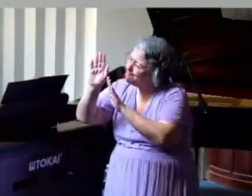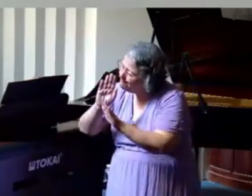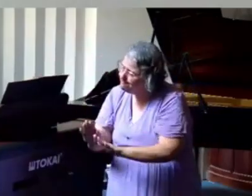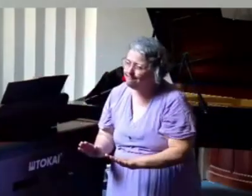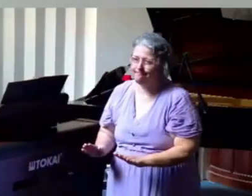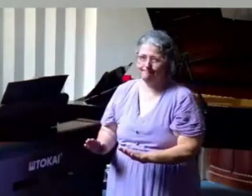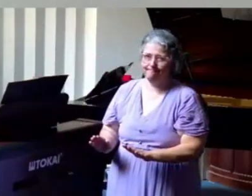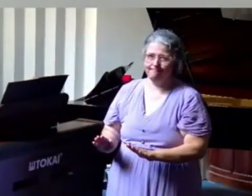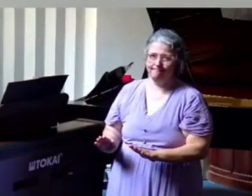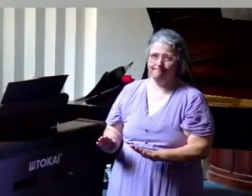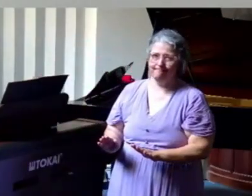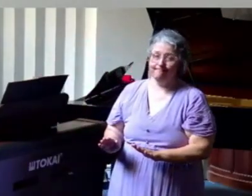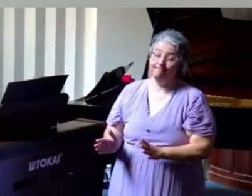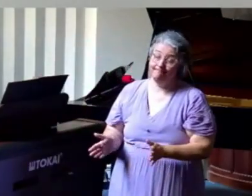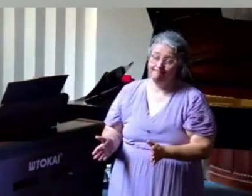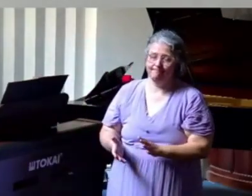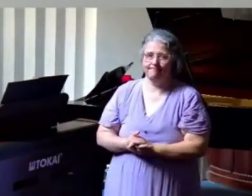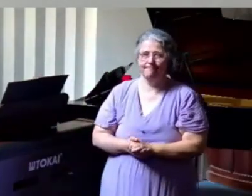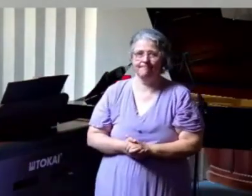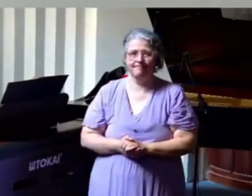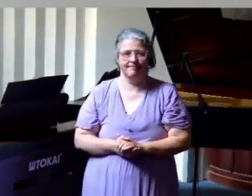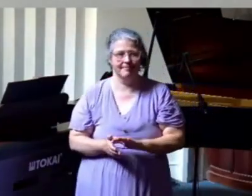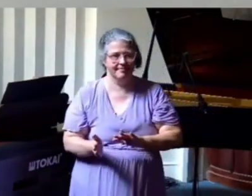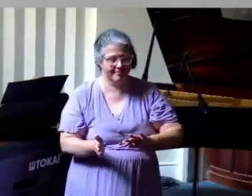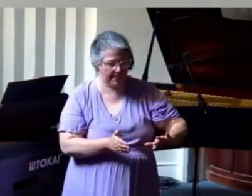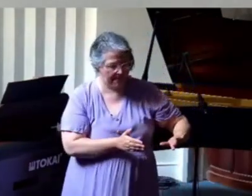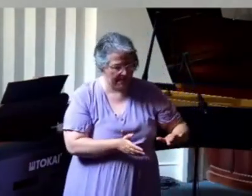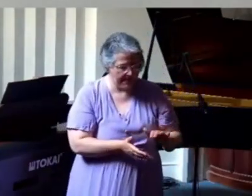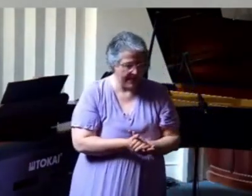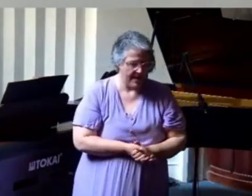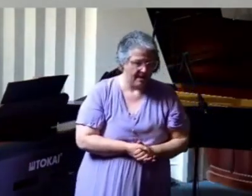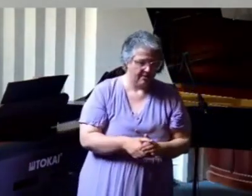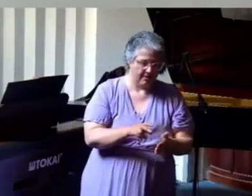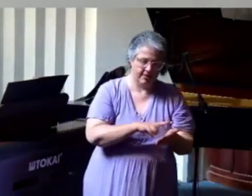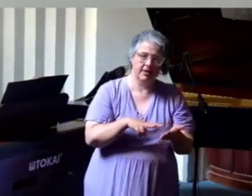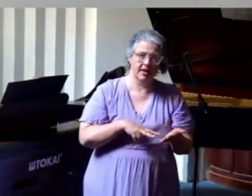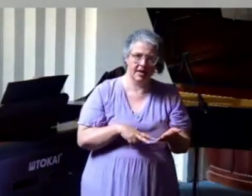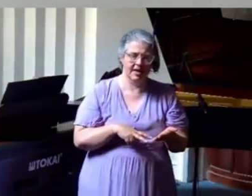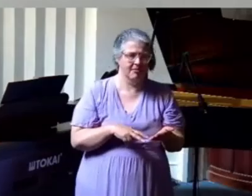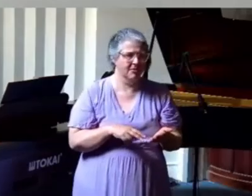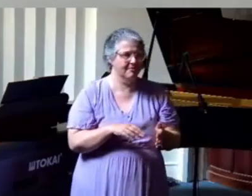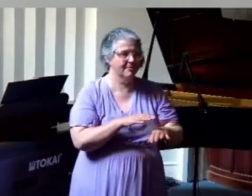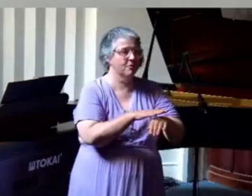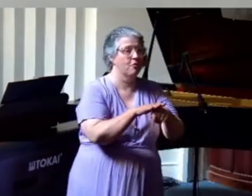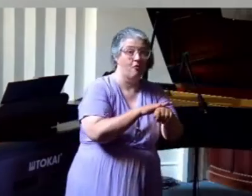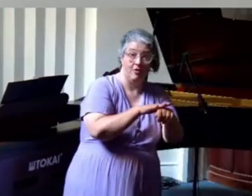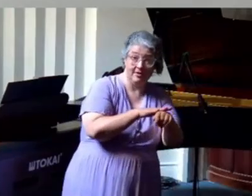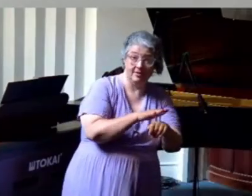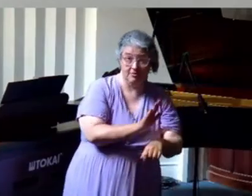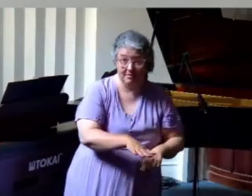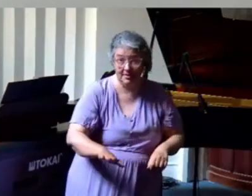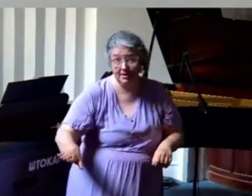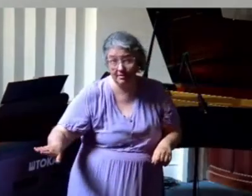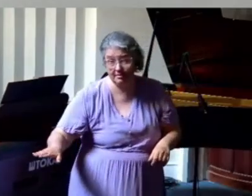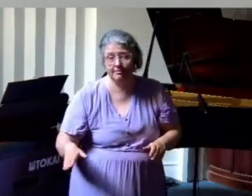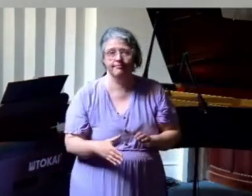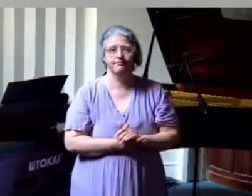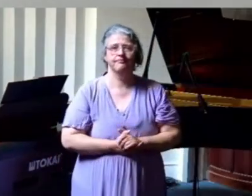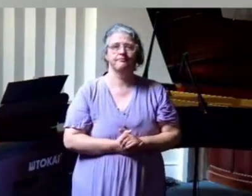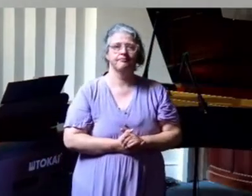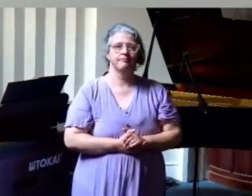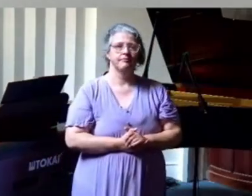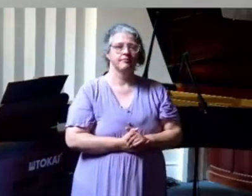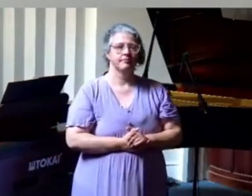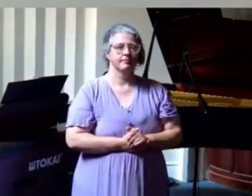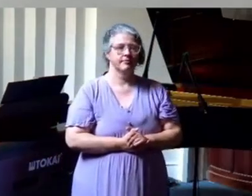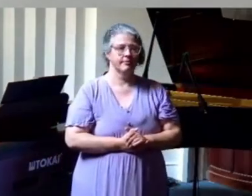Meus irmãos, como a gente sempre faz, nós lemos o texto, conversamos com as nossas crianças que servem